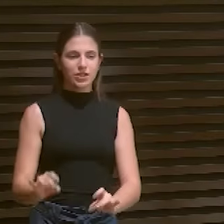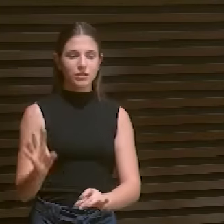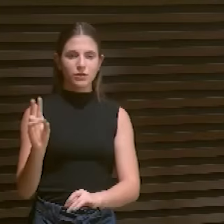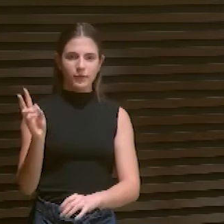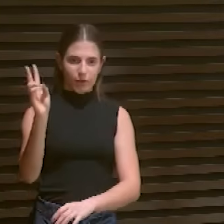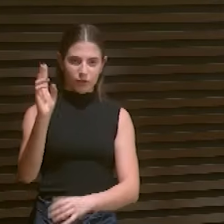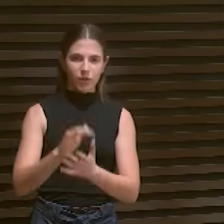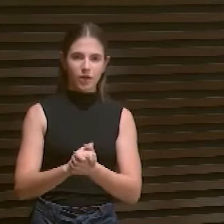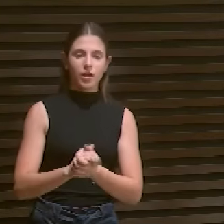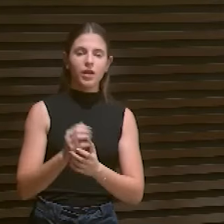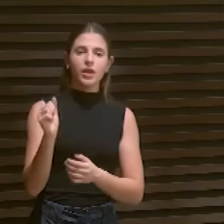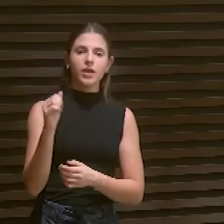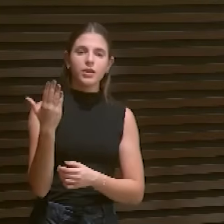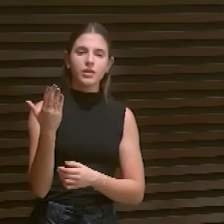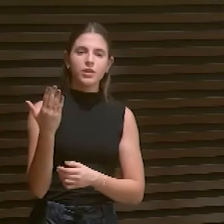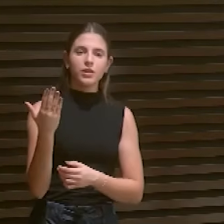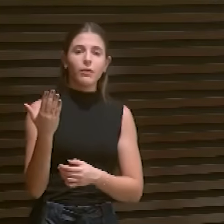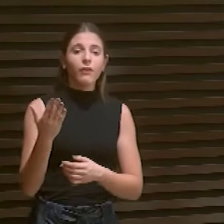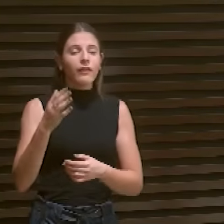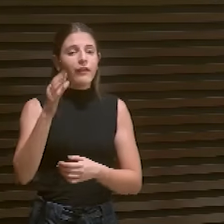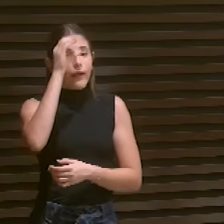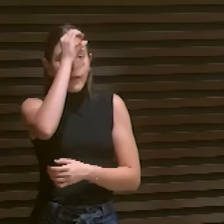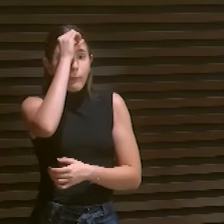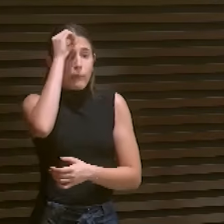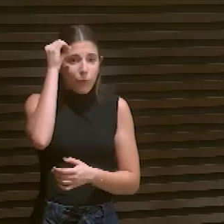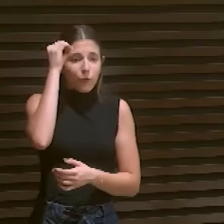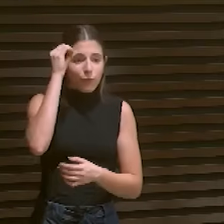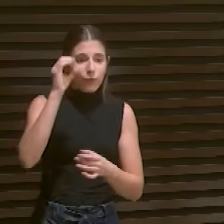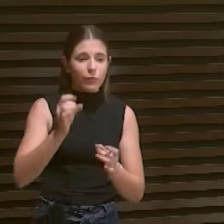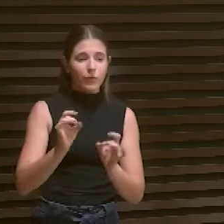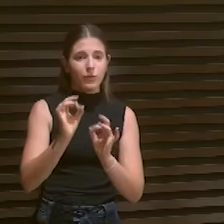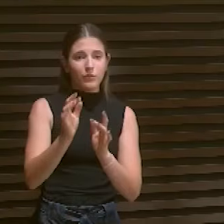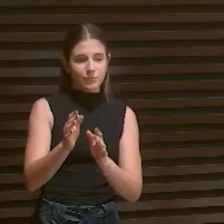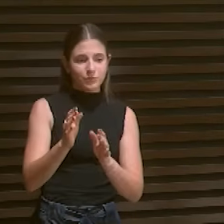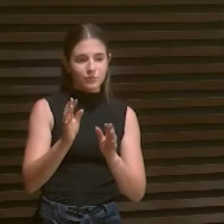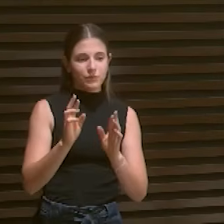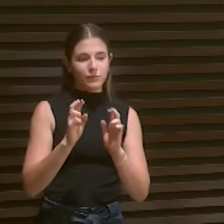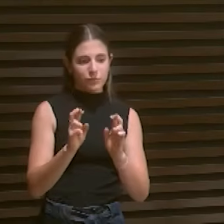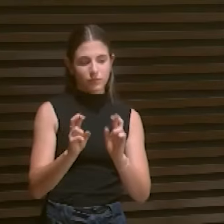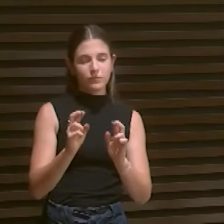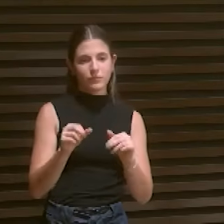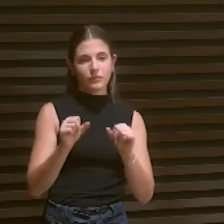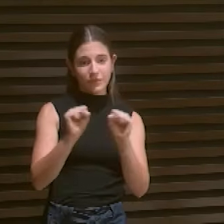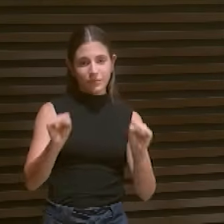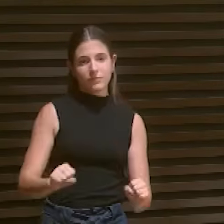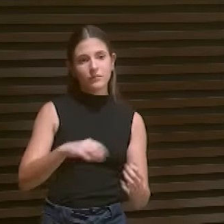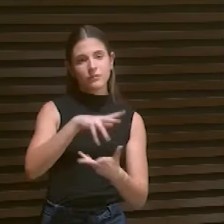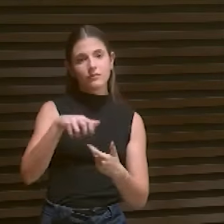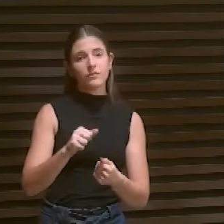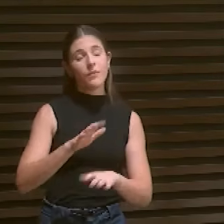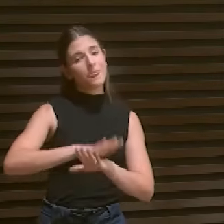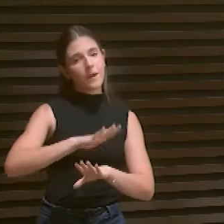tolo, então, é depositar as nossas esperanças nesse sistema do mundo. Por mais atraente